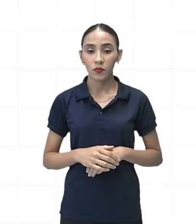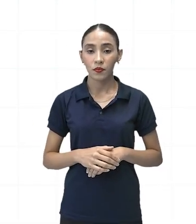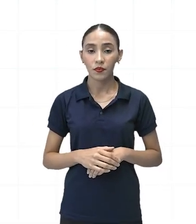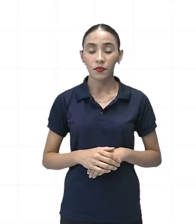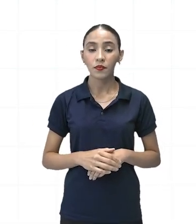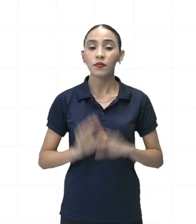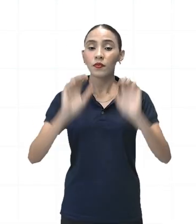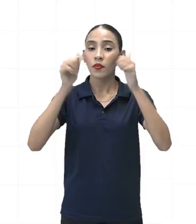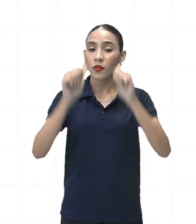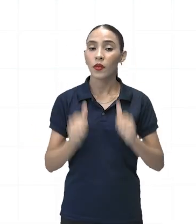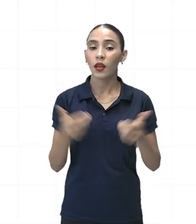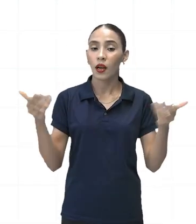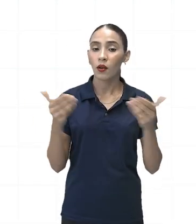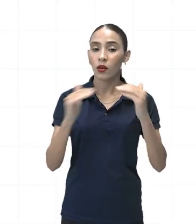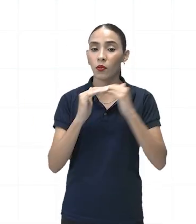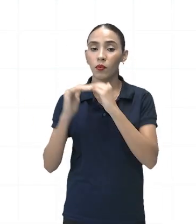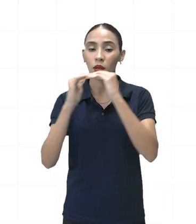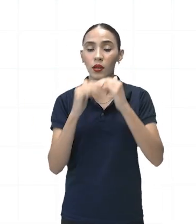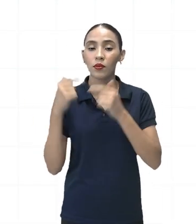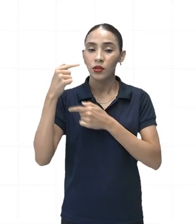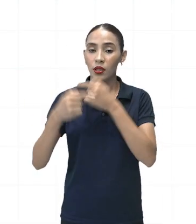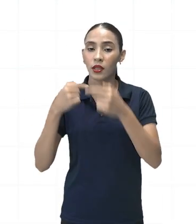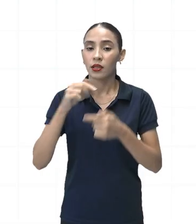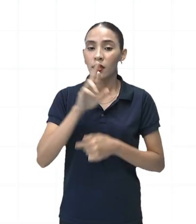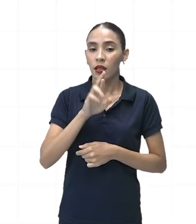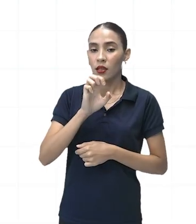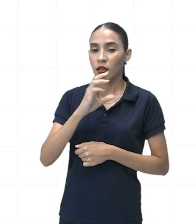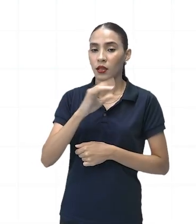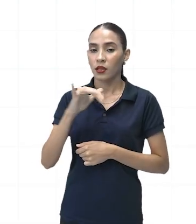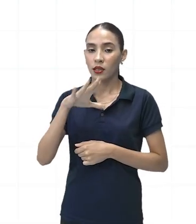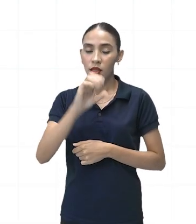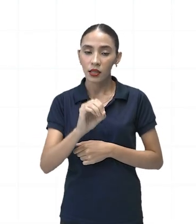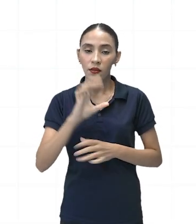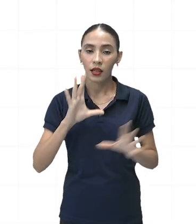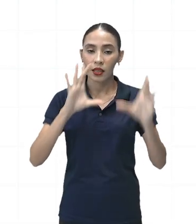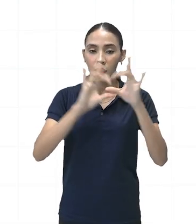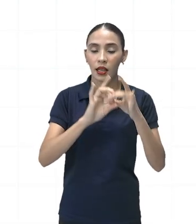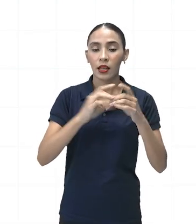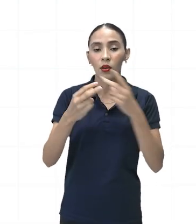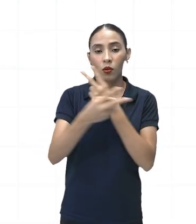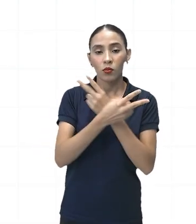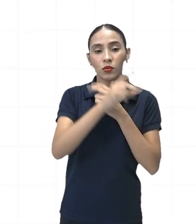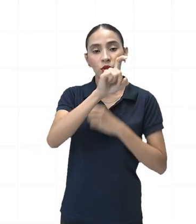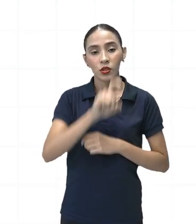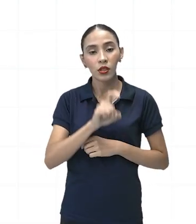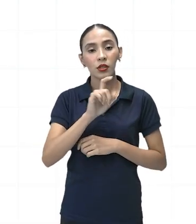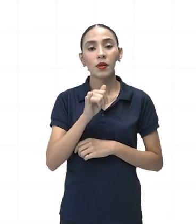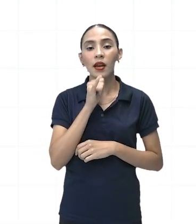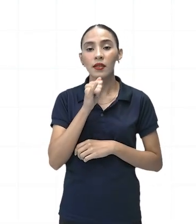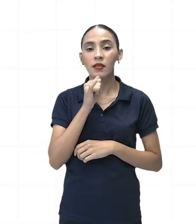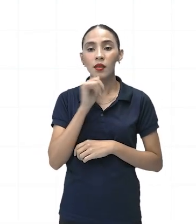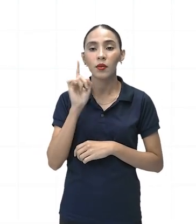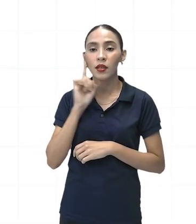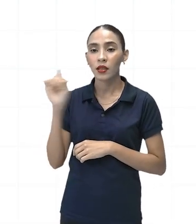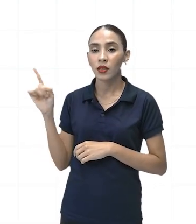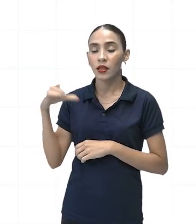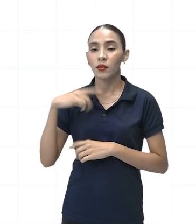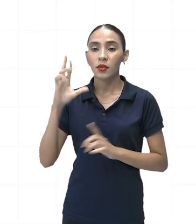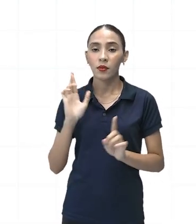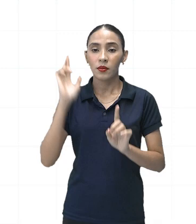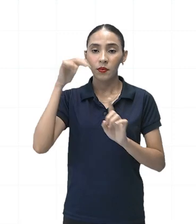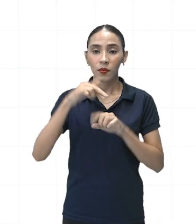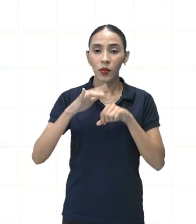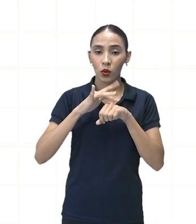Vamos avaliar agora o padrão de herança recessiva ligado ao cromossomo X. Nessa aqui, nós temos a representação